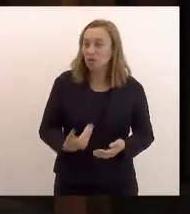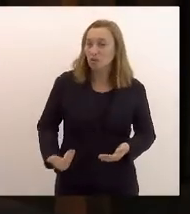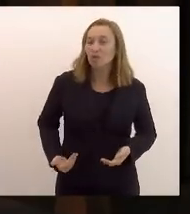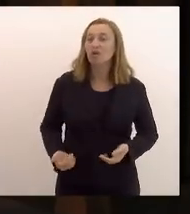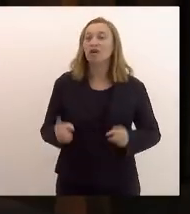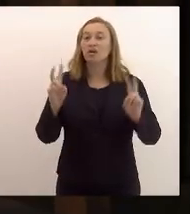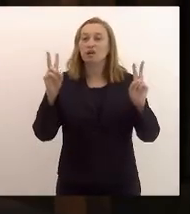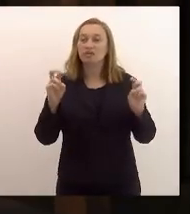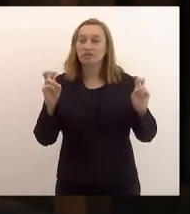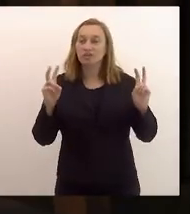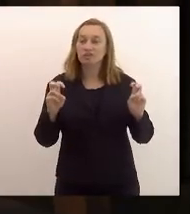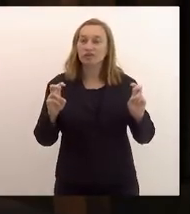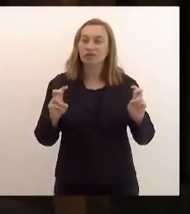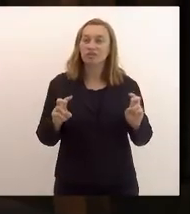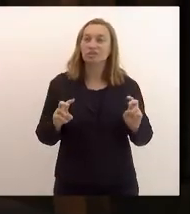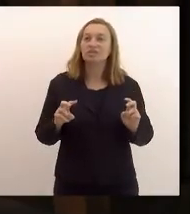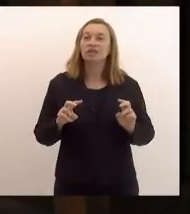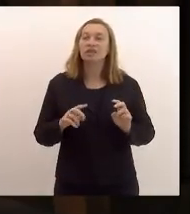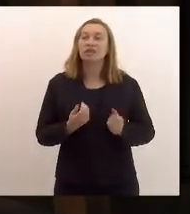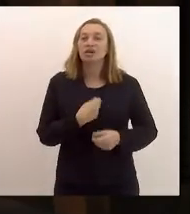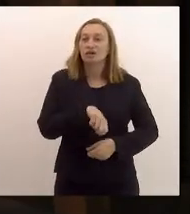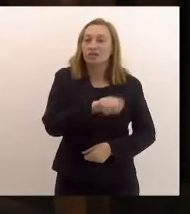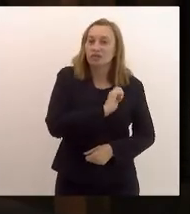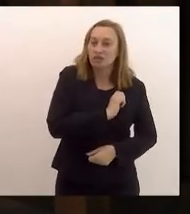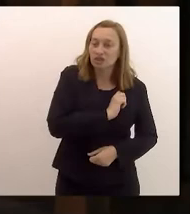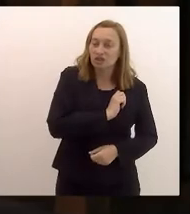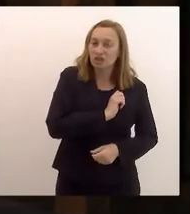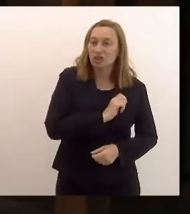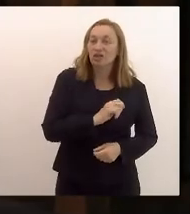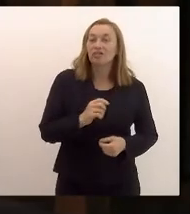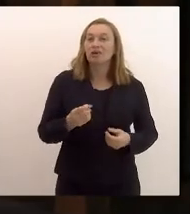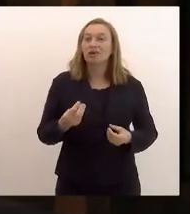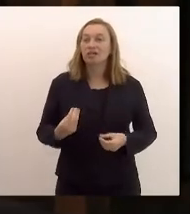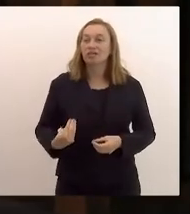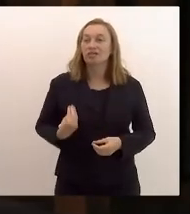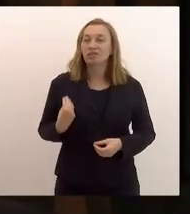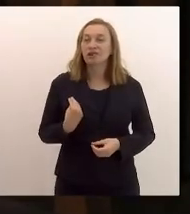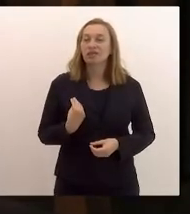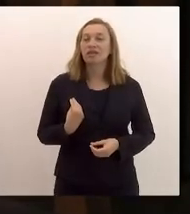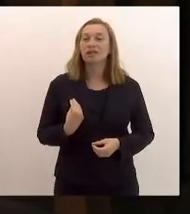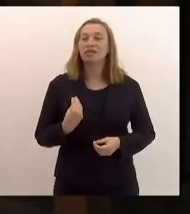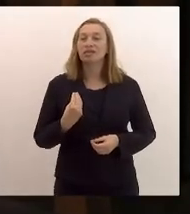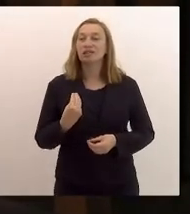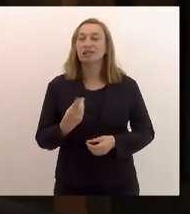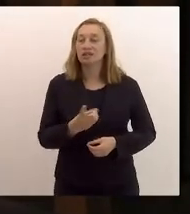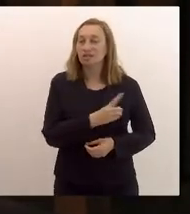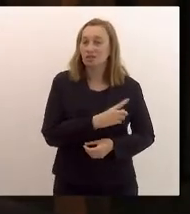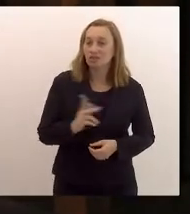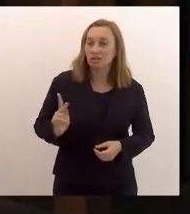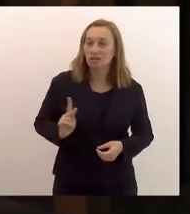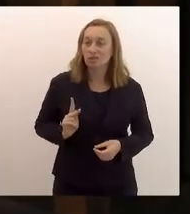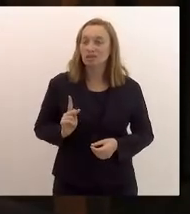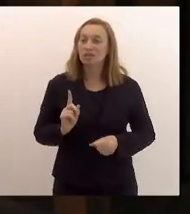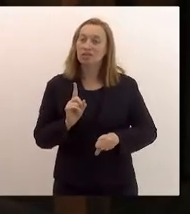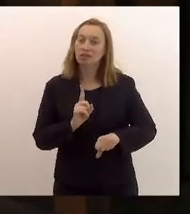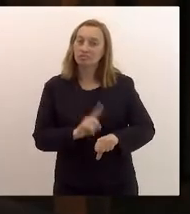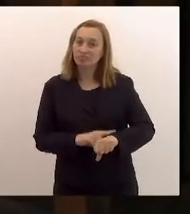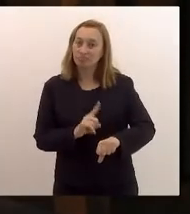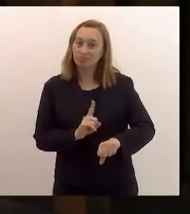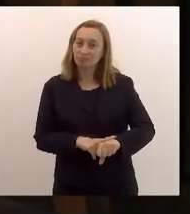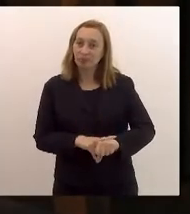é a questão do regime de recuperação fiscal então a presença da Defensoria Pública neste